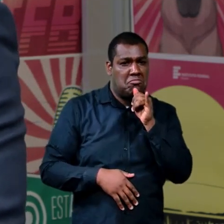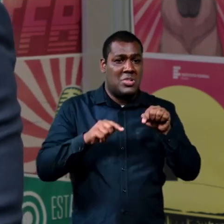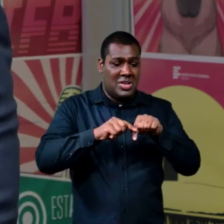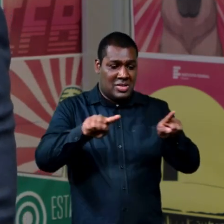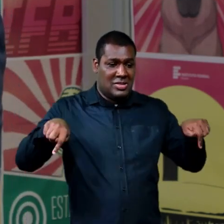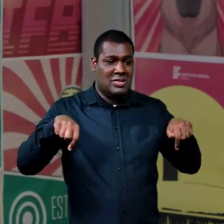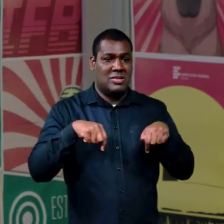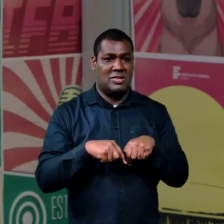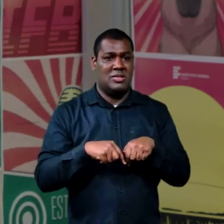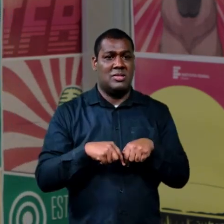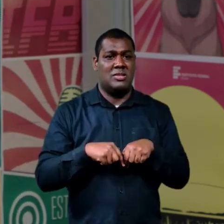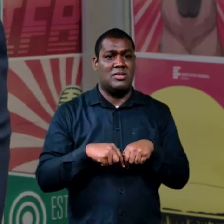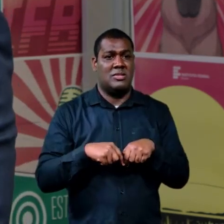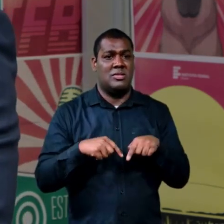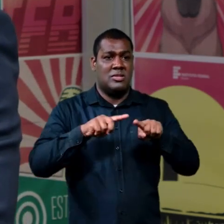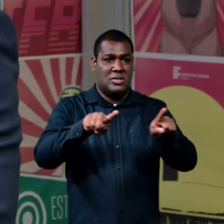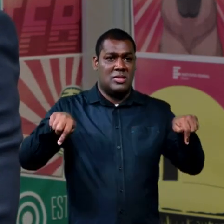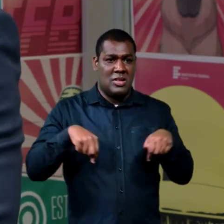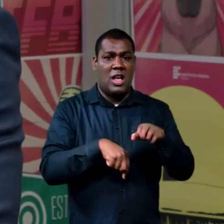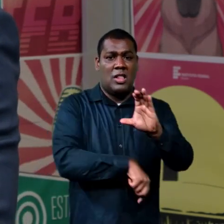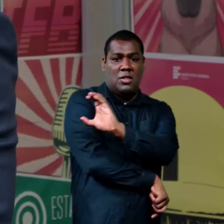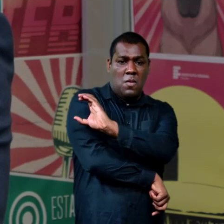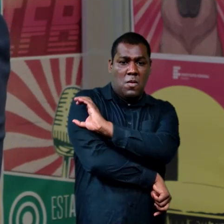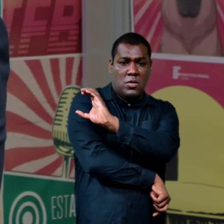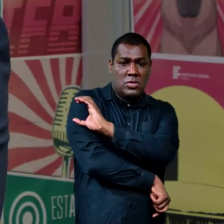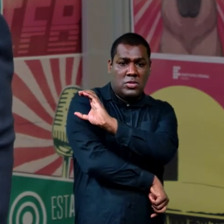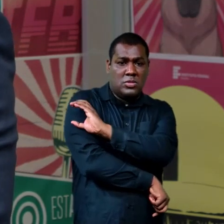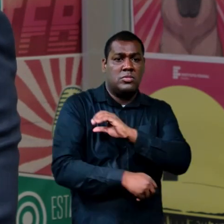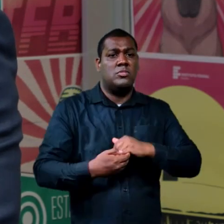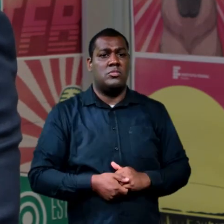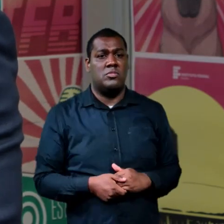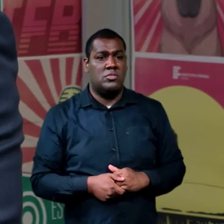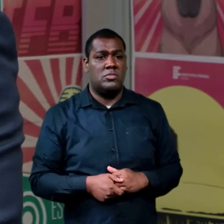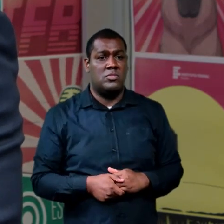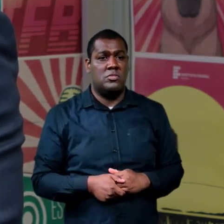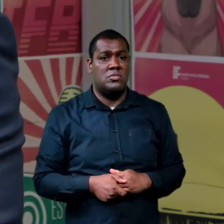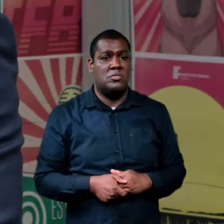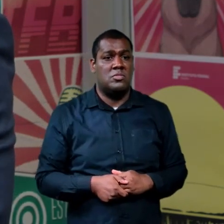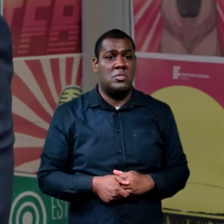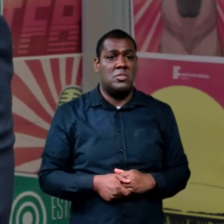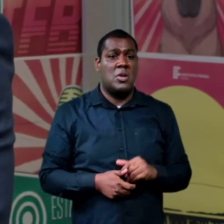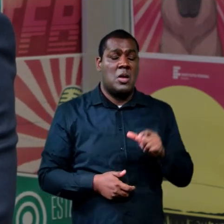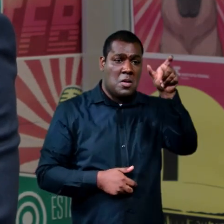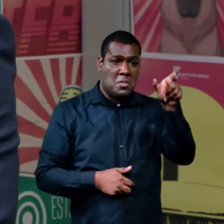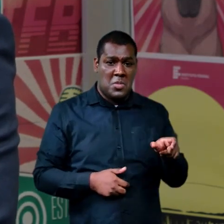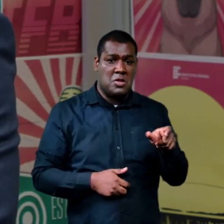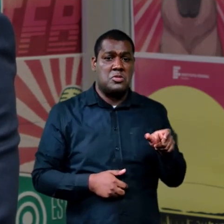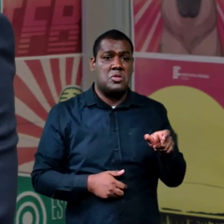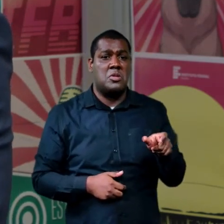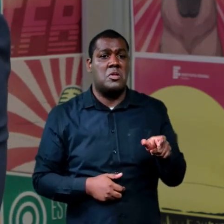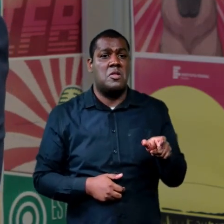sala de coordenação, uma situação como essa, você não pode, a pessoa não pode